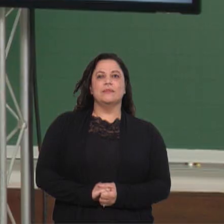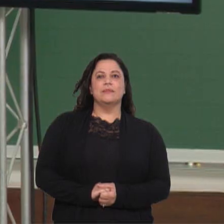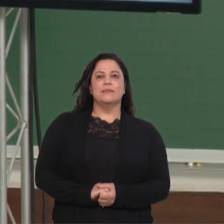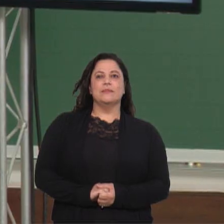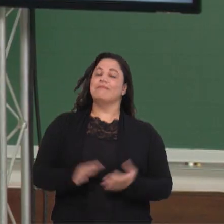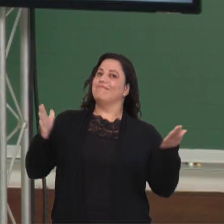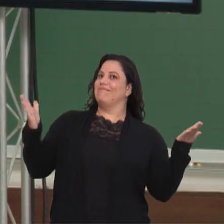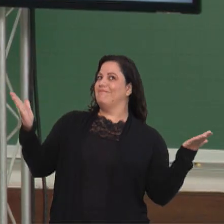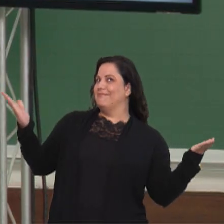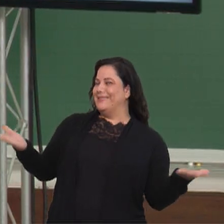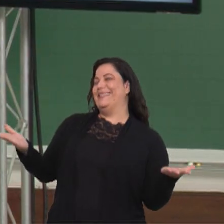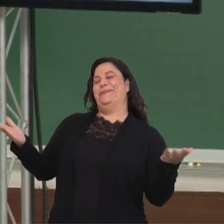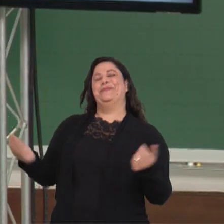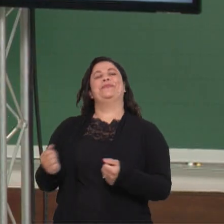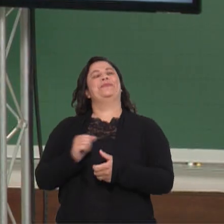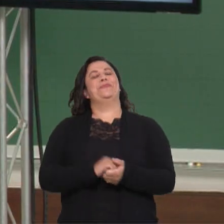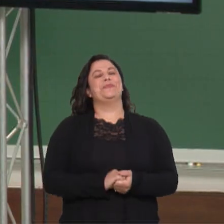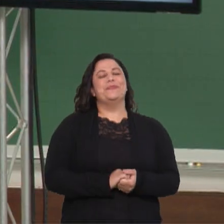Galerinha, olha só,